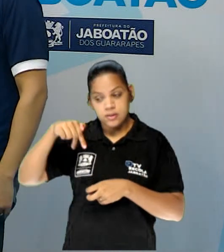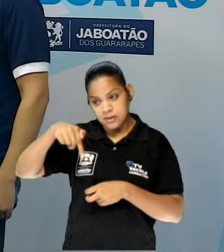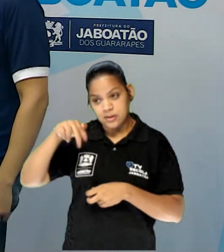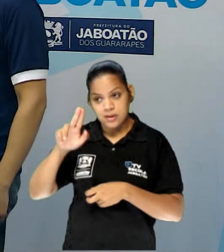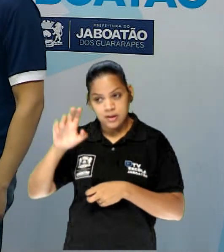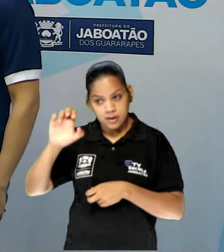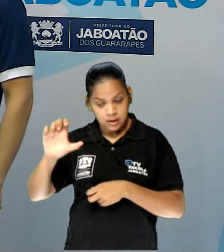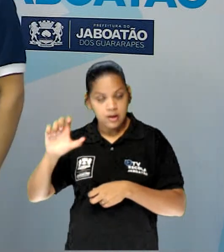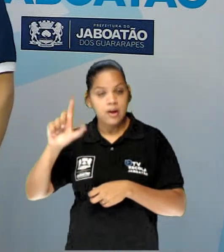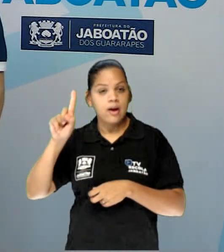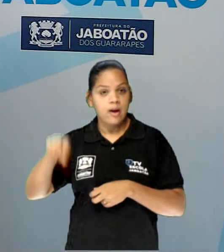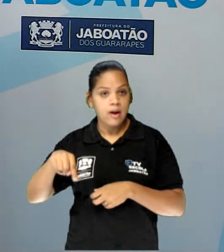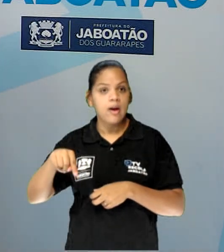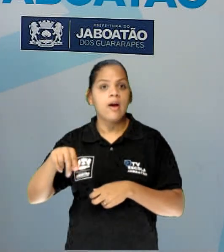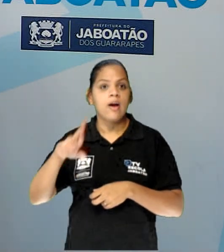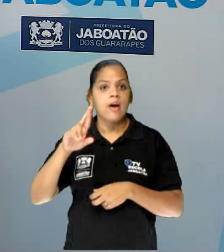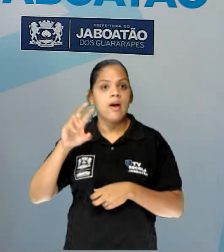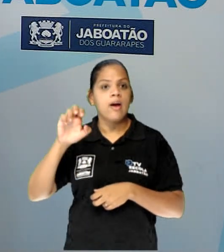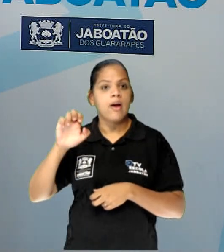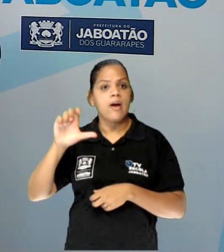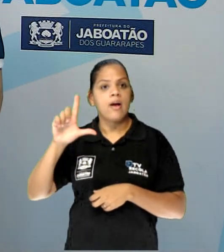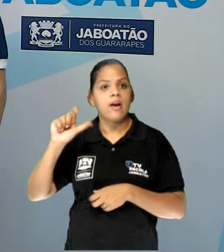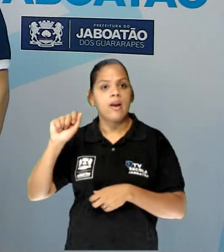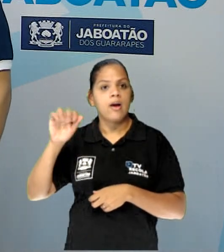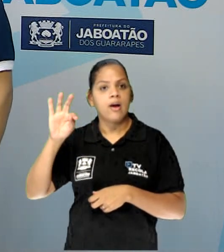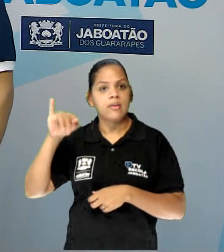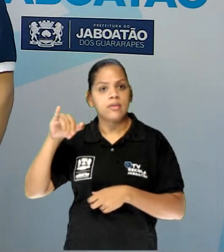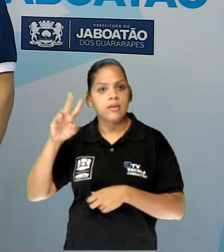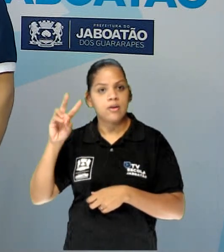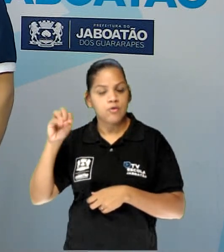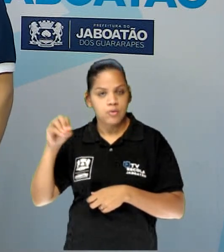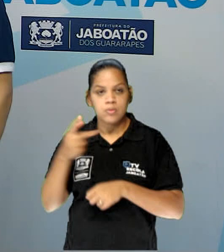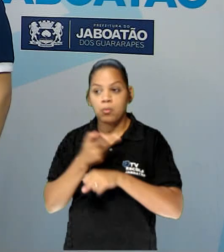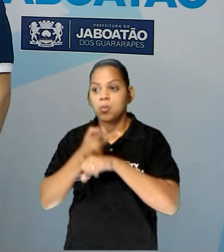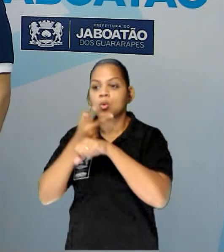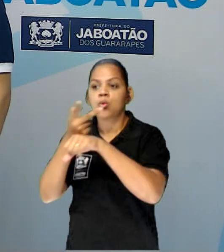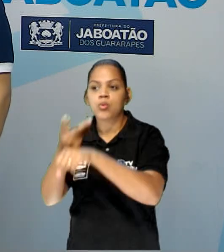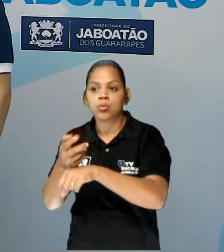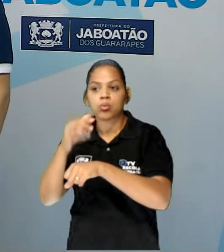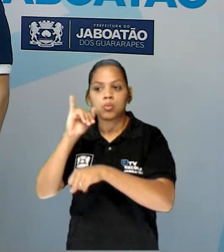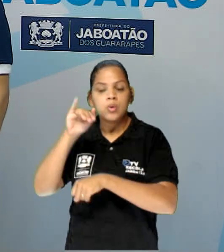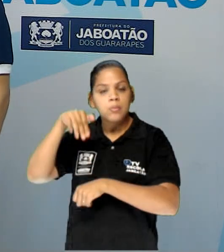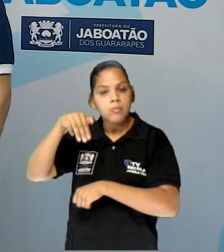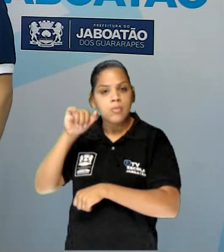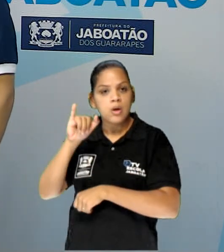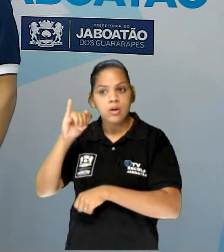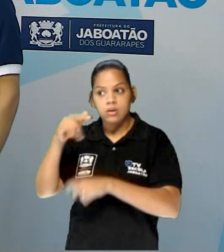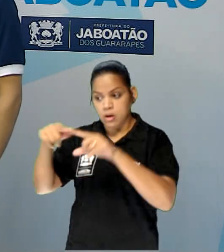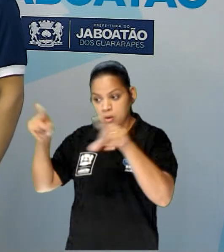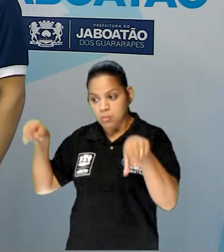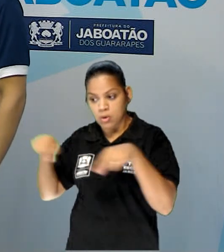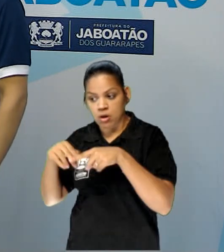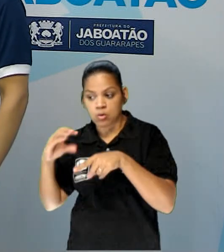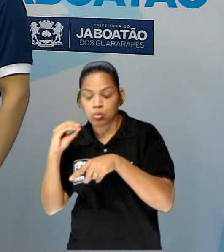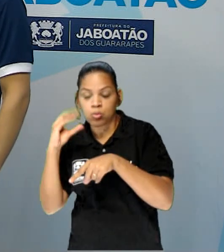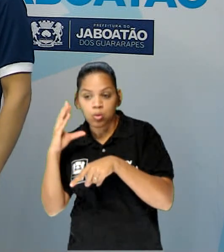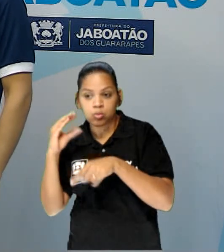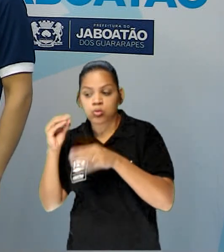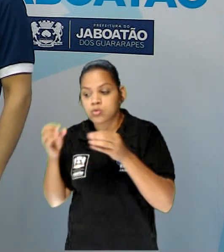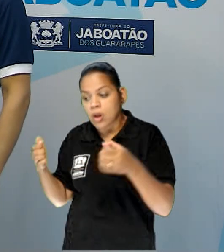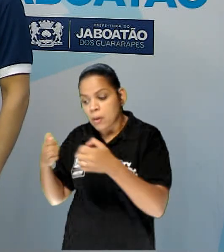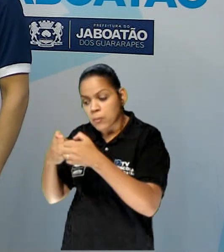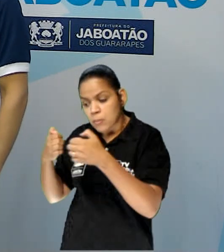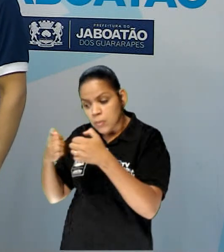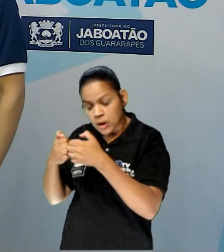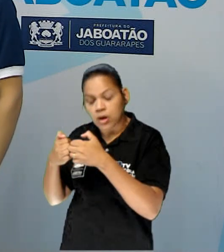essa dúvida? Procure o e-mail na embalagem do produto o qual estará próximo a um código